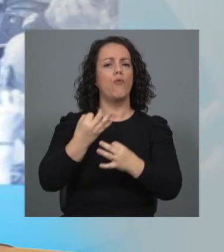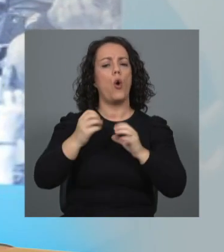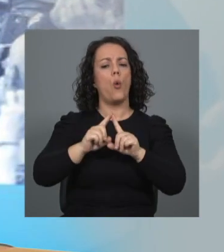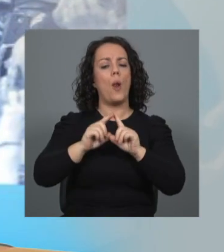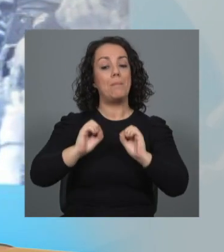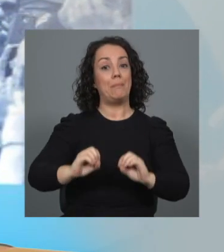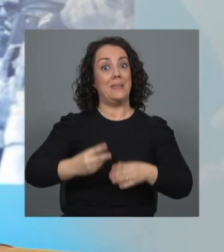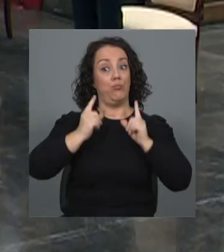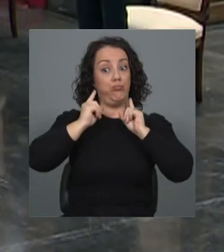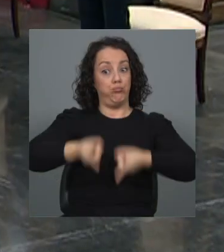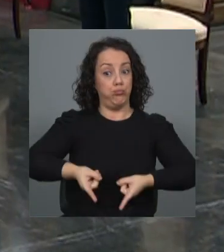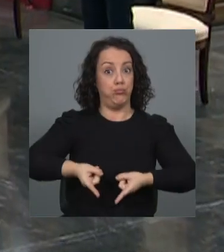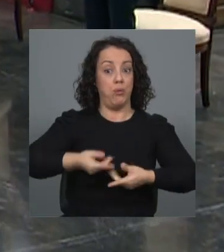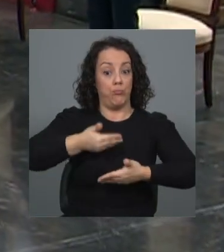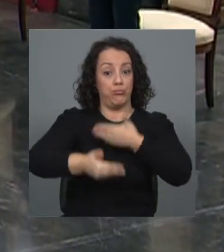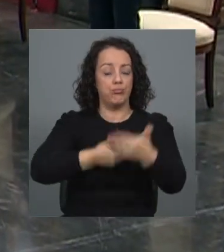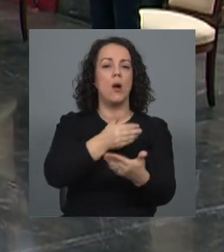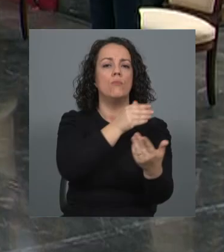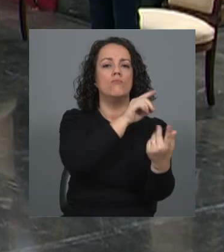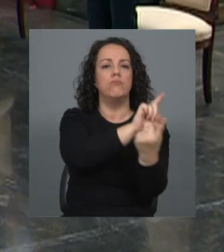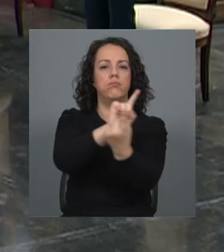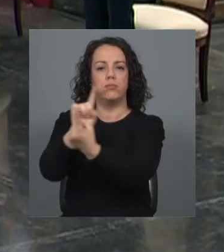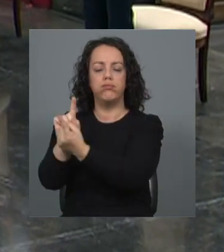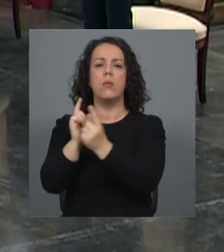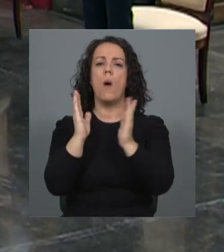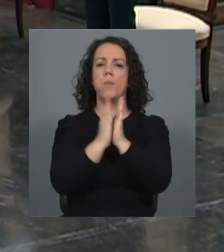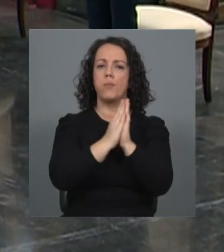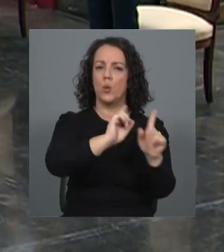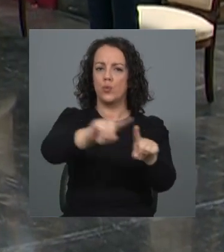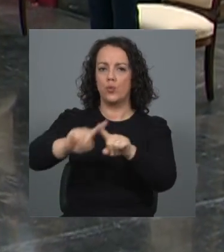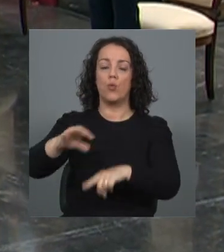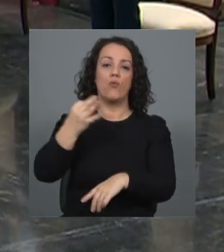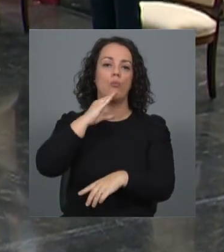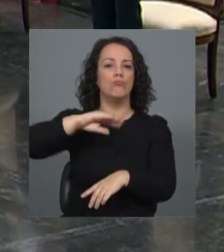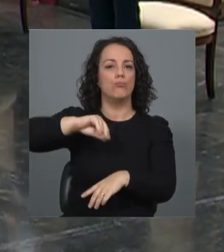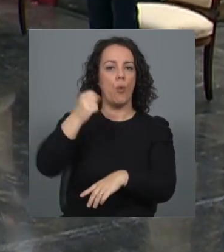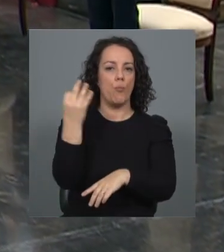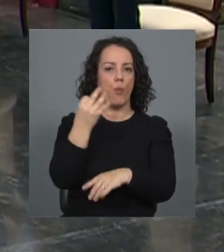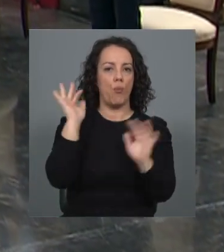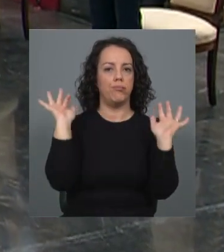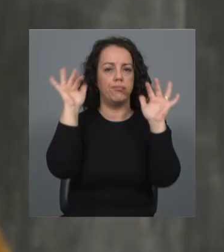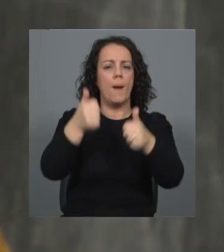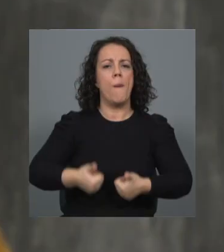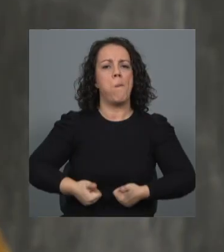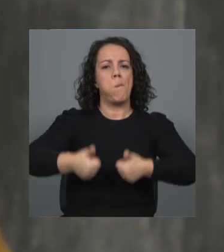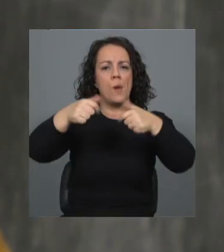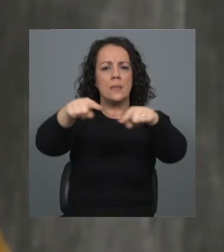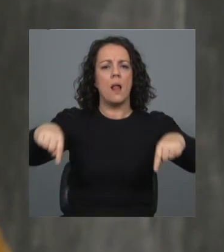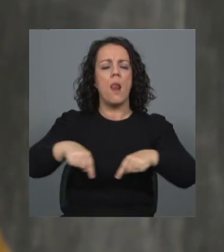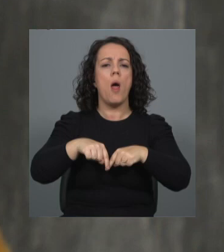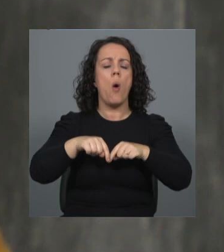de novo mandato com um encontro com as confissões religiosas. Foi no Porto, no Salão Nobre da Câmara Municipal.